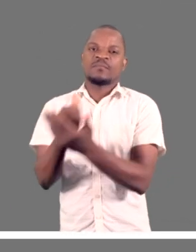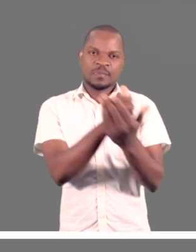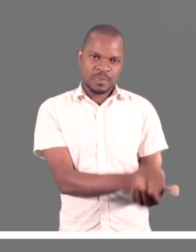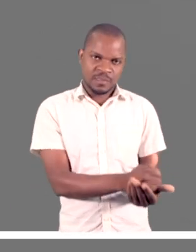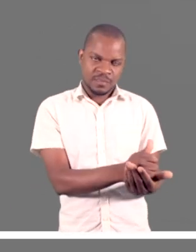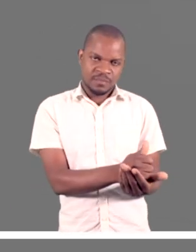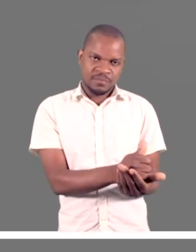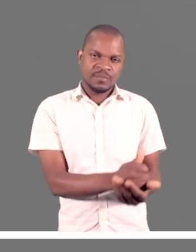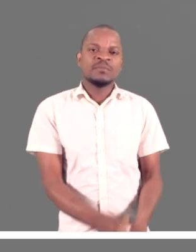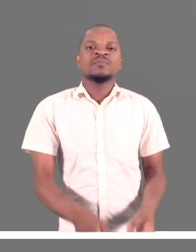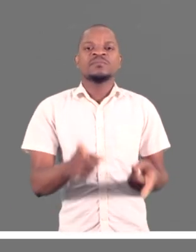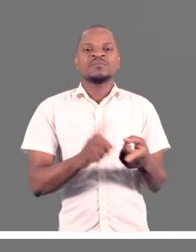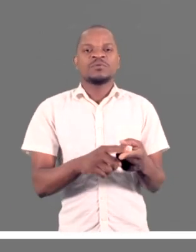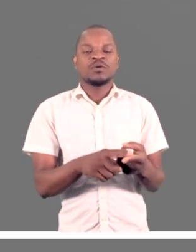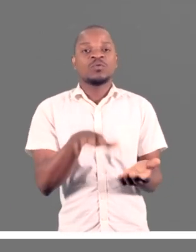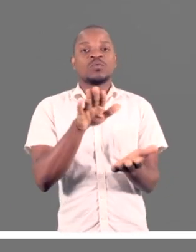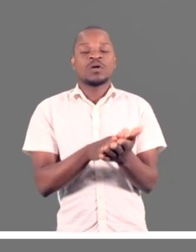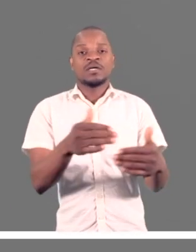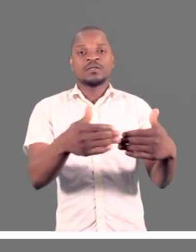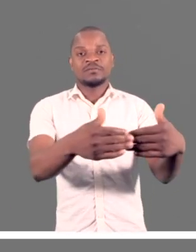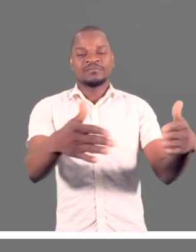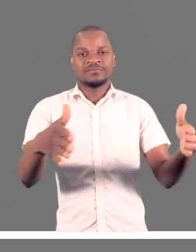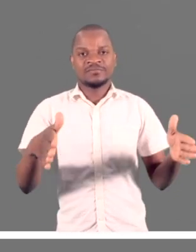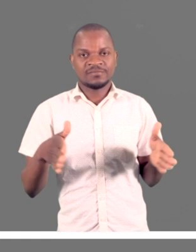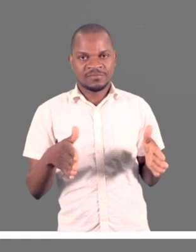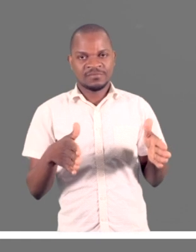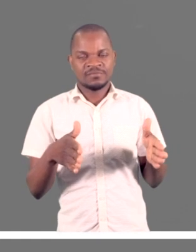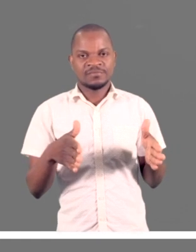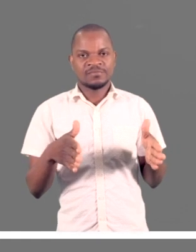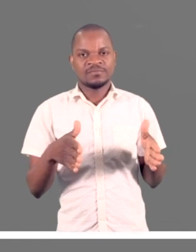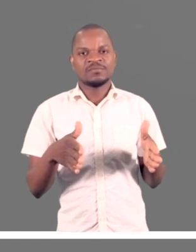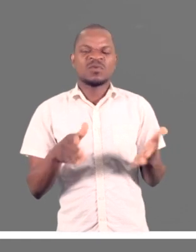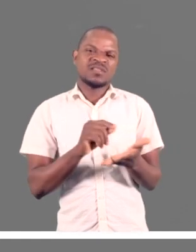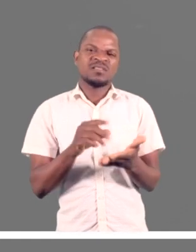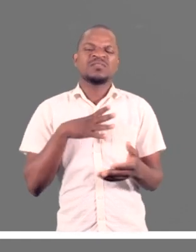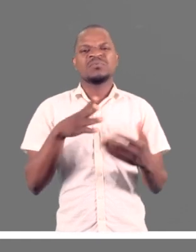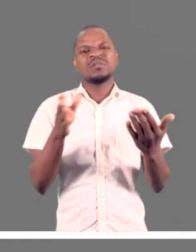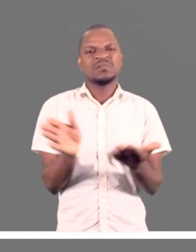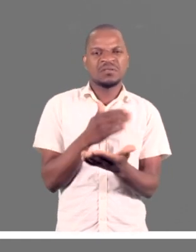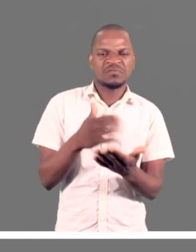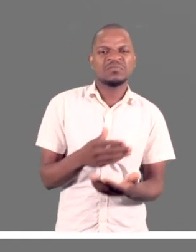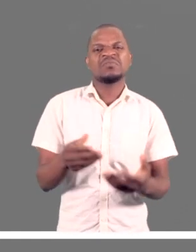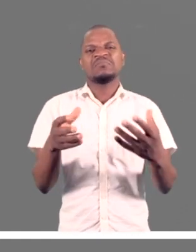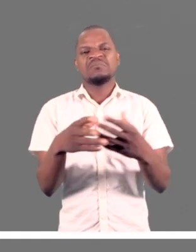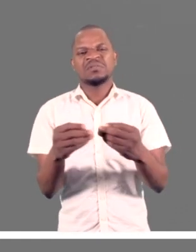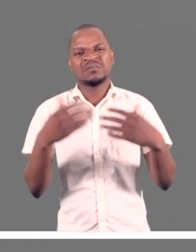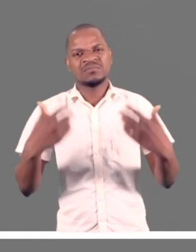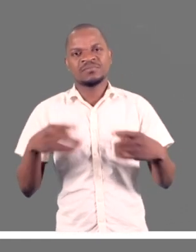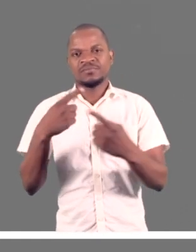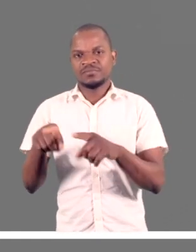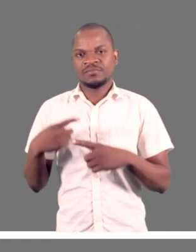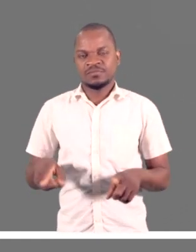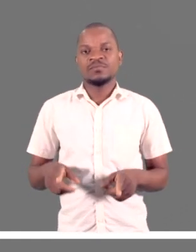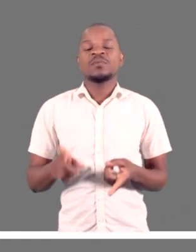para apoiar mas não é é neste academia ficando estão a vir recheado de livros todos os